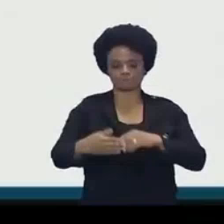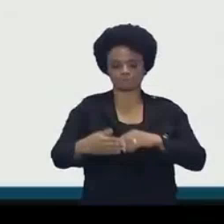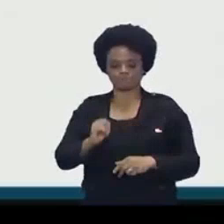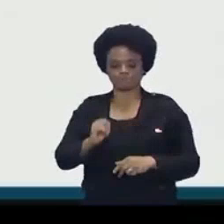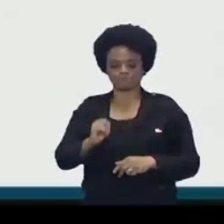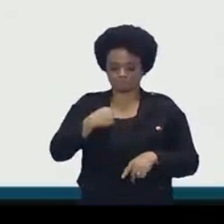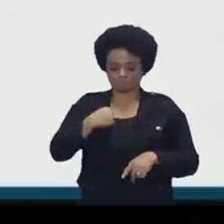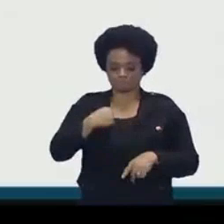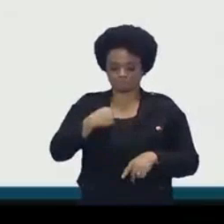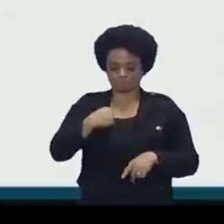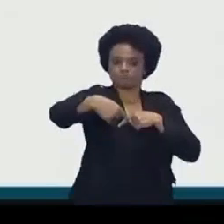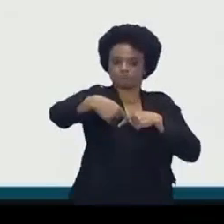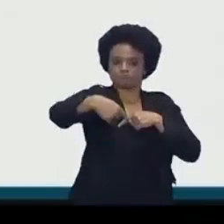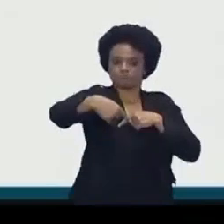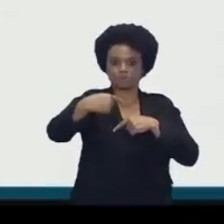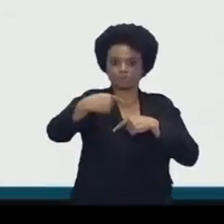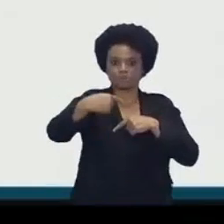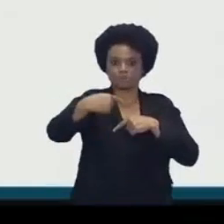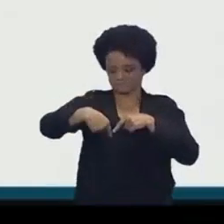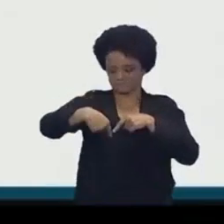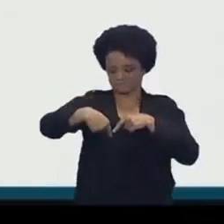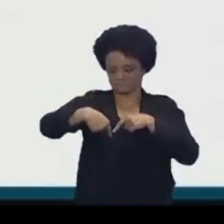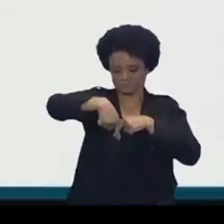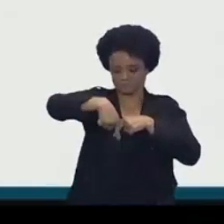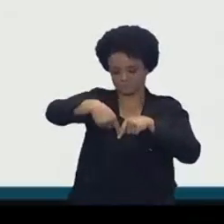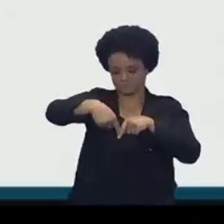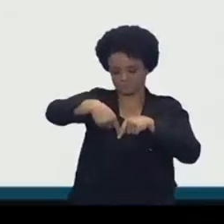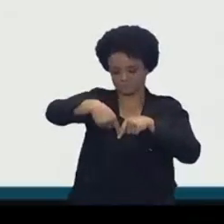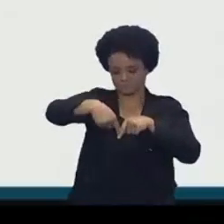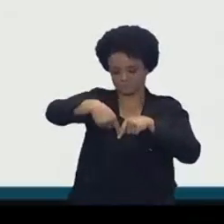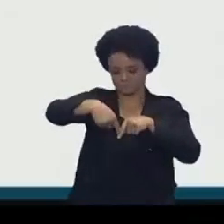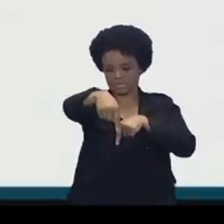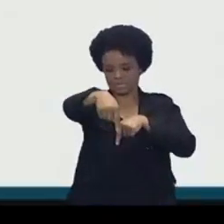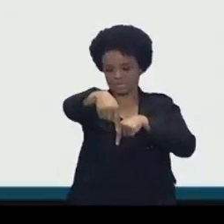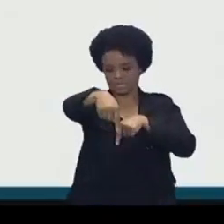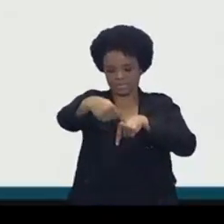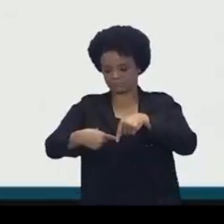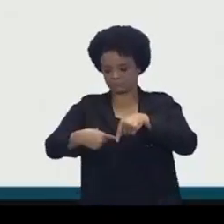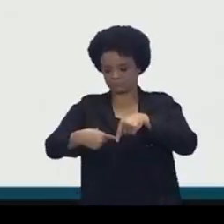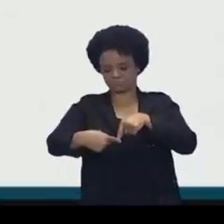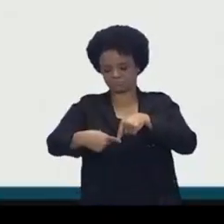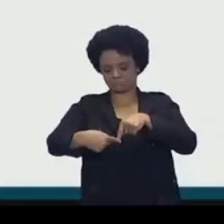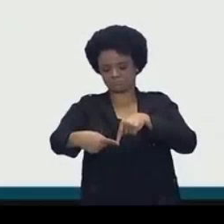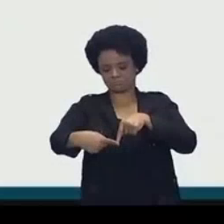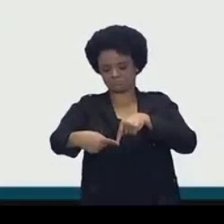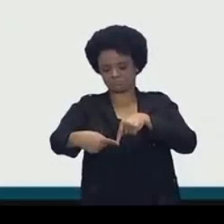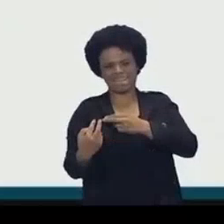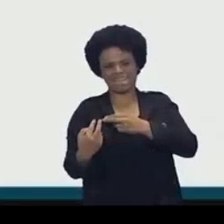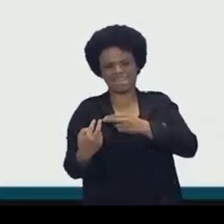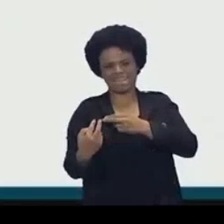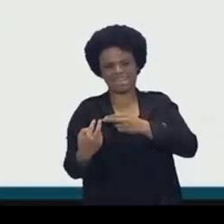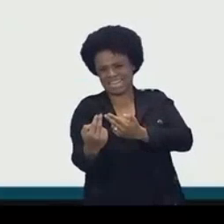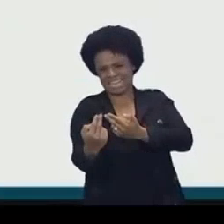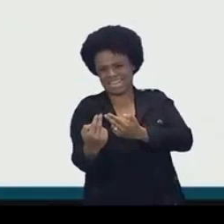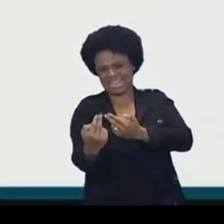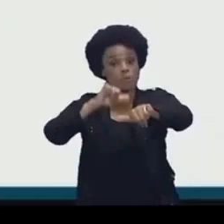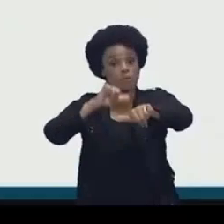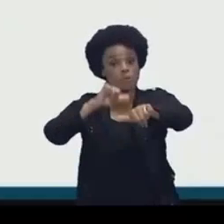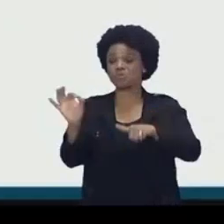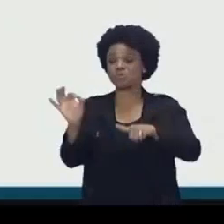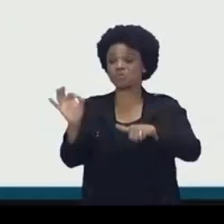a aceleração ela vai ser a mesma, tá? Nós teremos uma aceleração constante, diferente do movimento